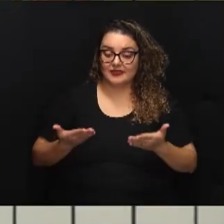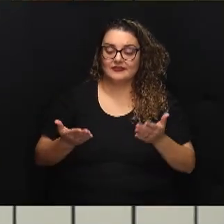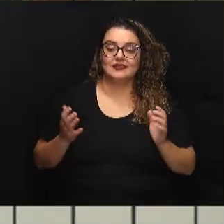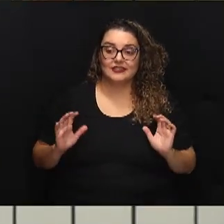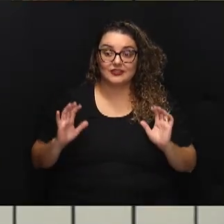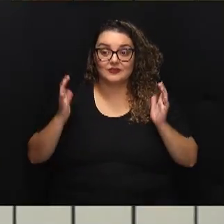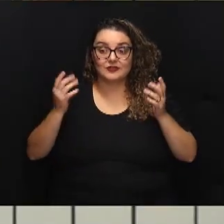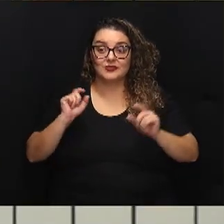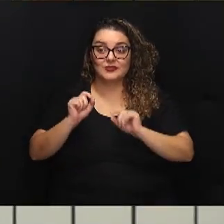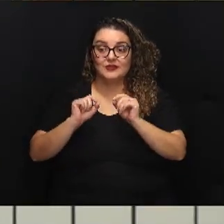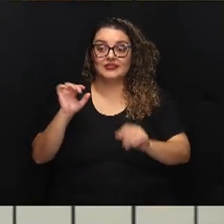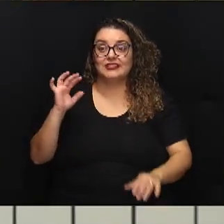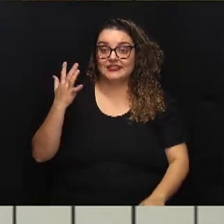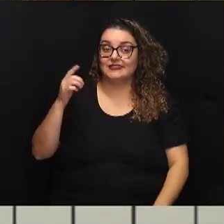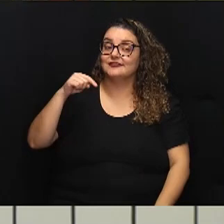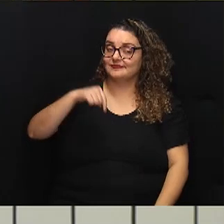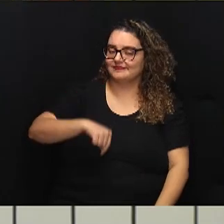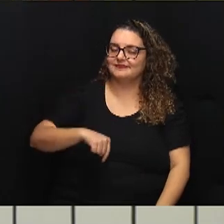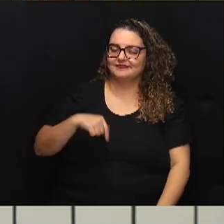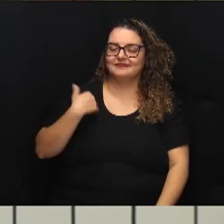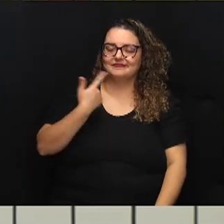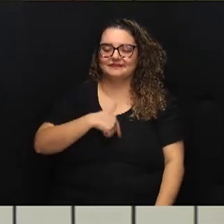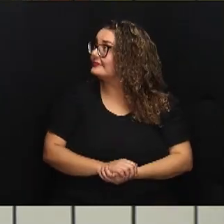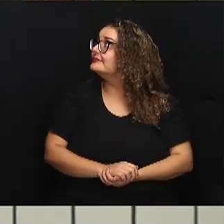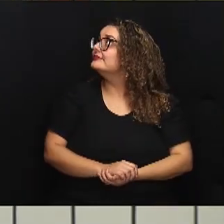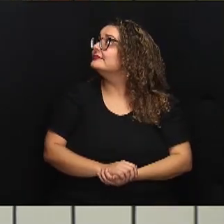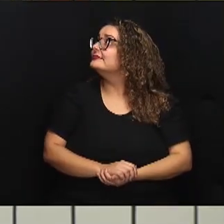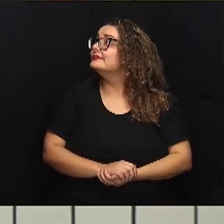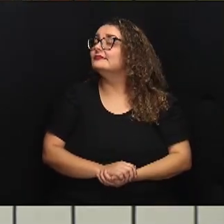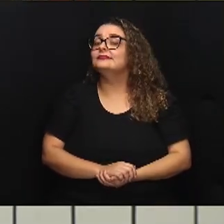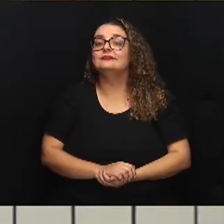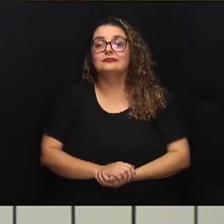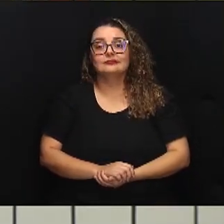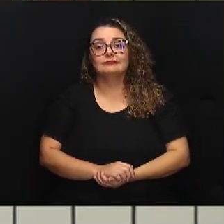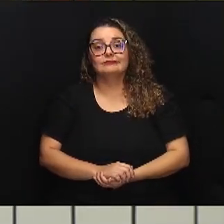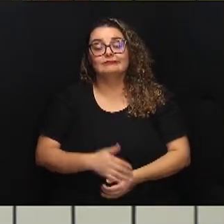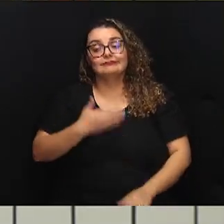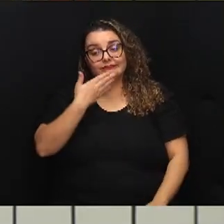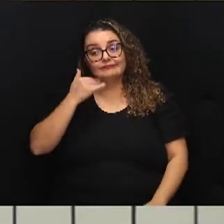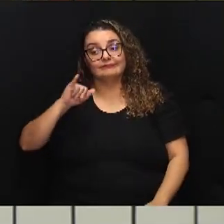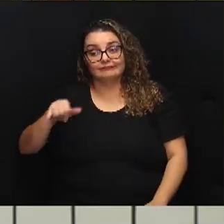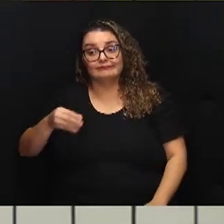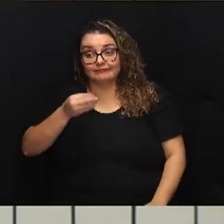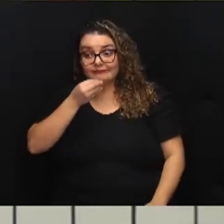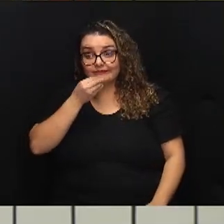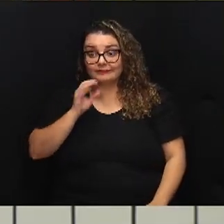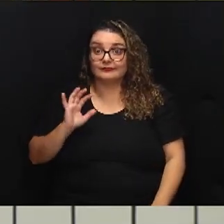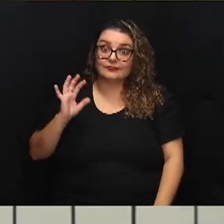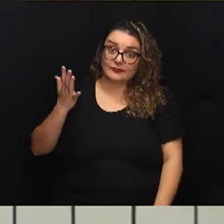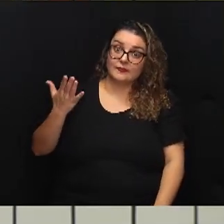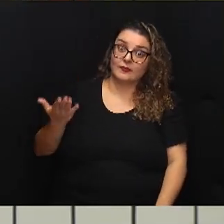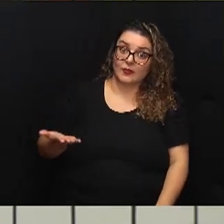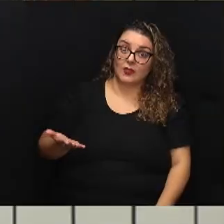festividades, o que está acontecendo aqui na nossa cidade. As melhores oportunidades